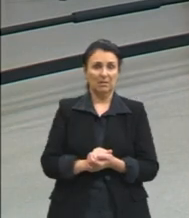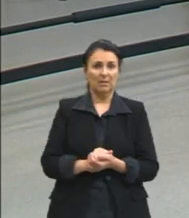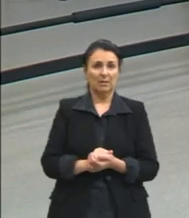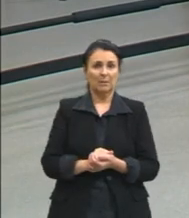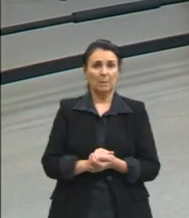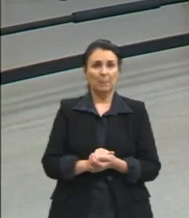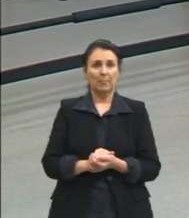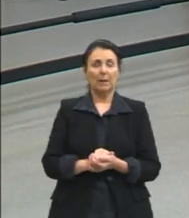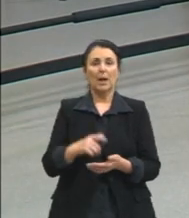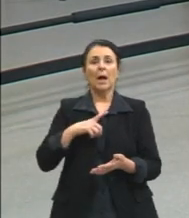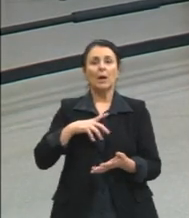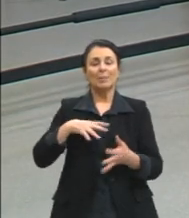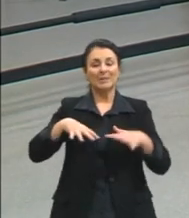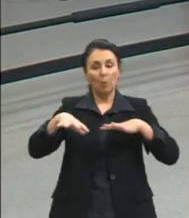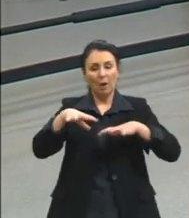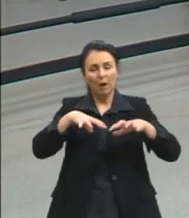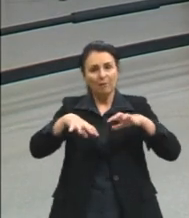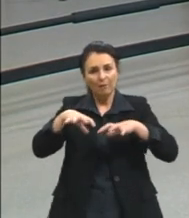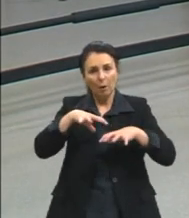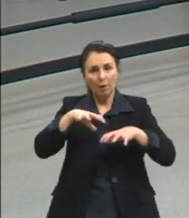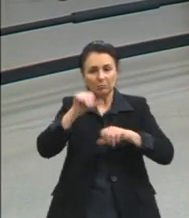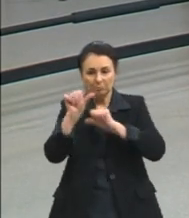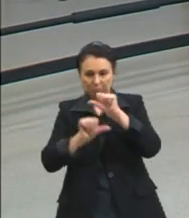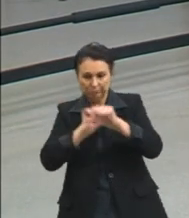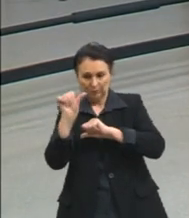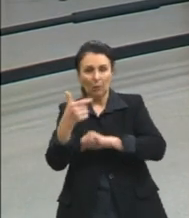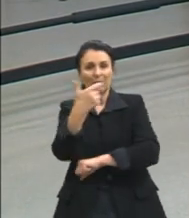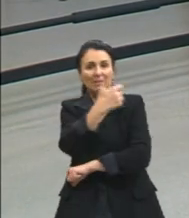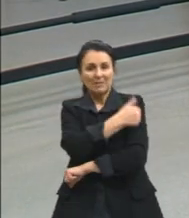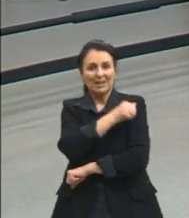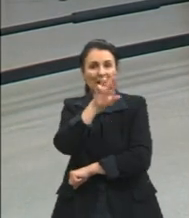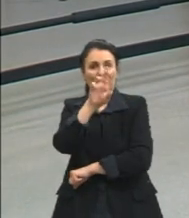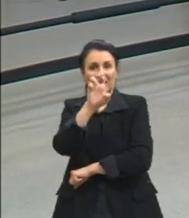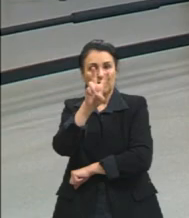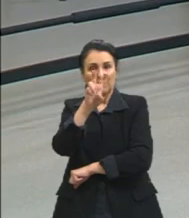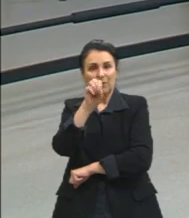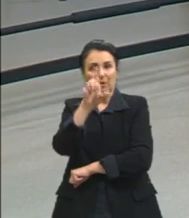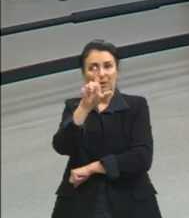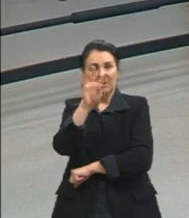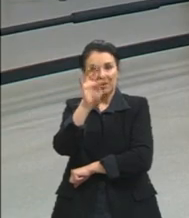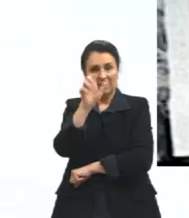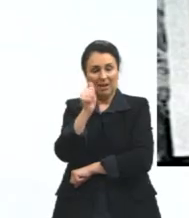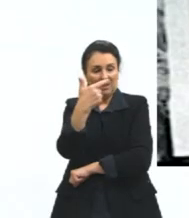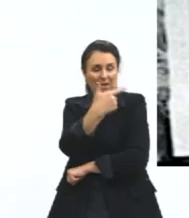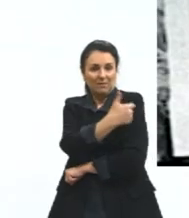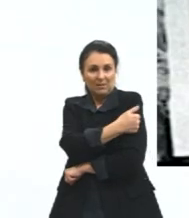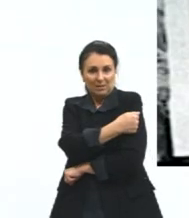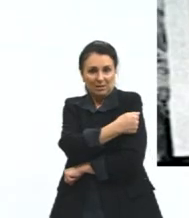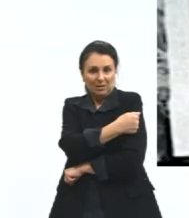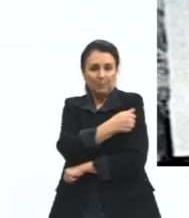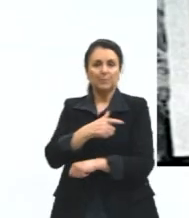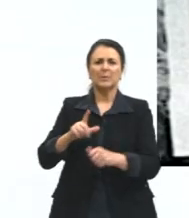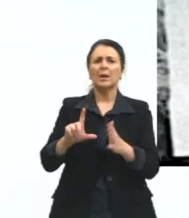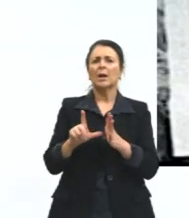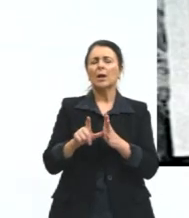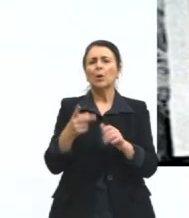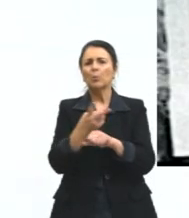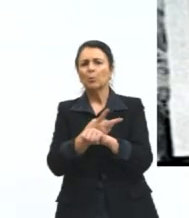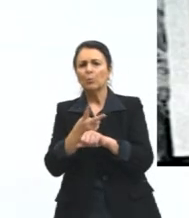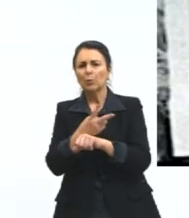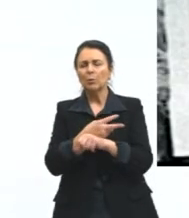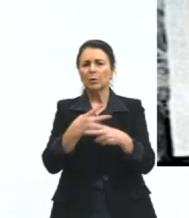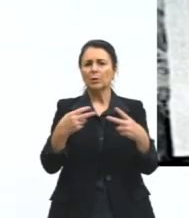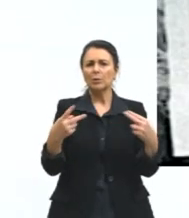Beleza. Aí a revolta da vacina. Cai bastante no Enem, né, professor? É um a revolta da vacina. Procurando as questões lá depois, eu achei várias